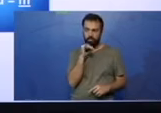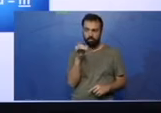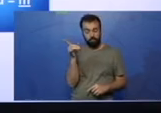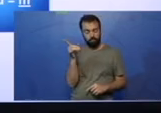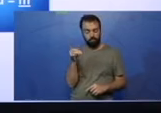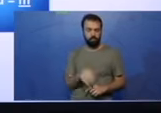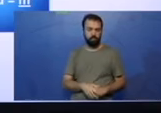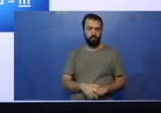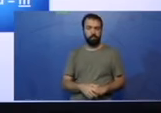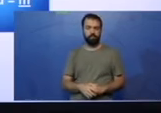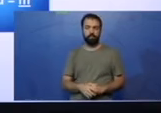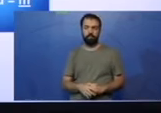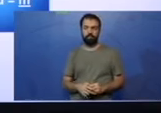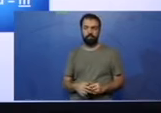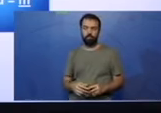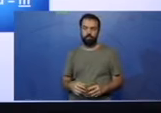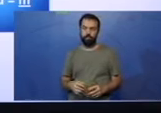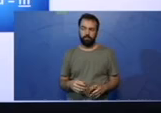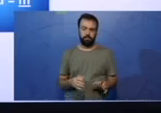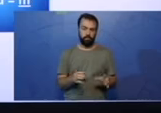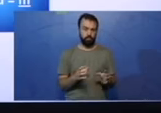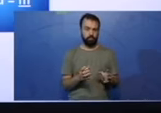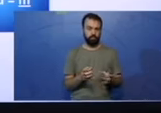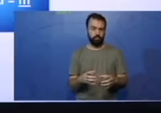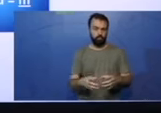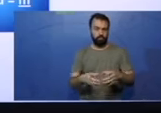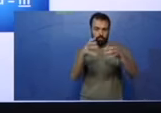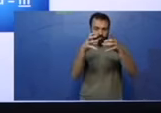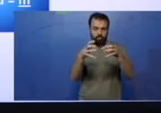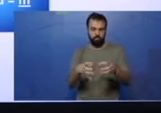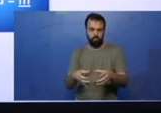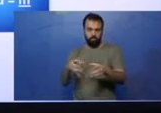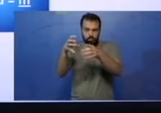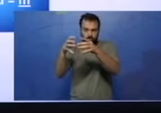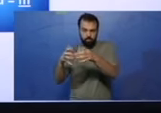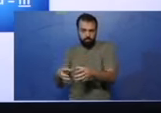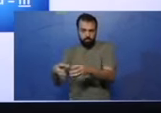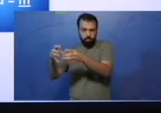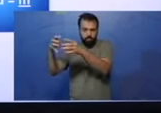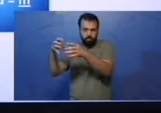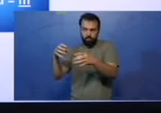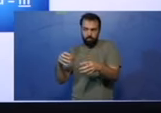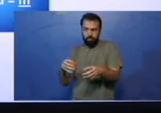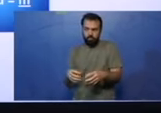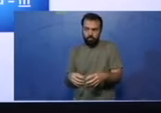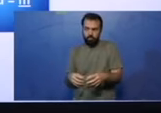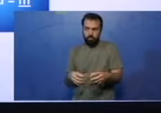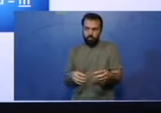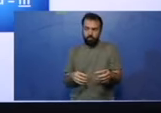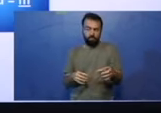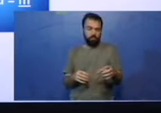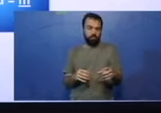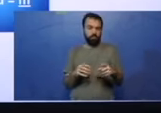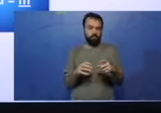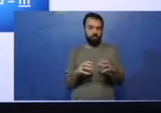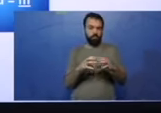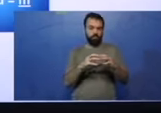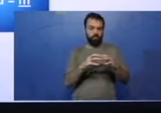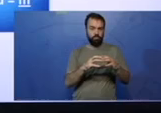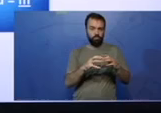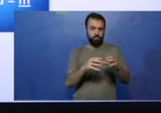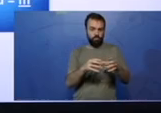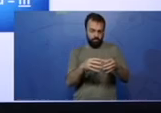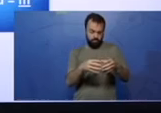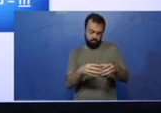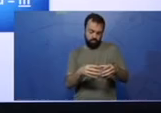a densidade. Nós temos 3 cubos do mesmo tamanho, mas um está flutuando, o outro